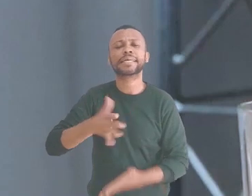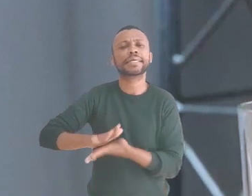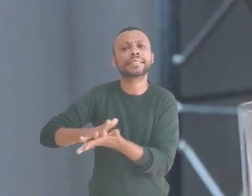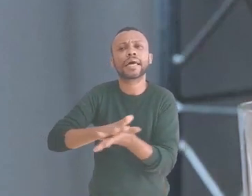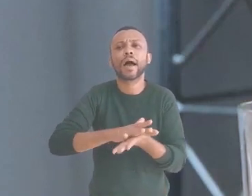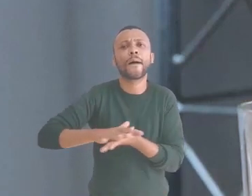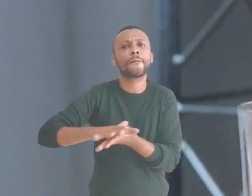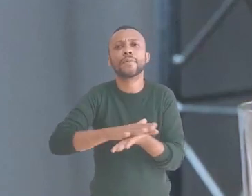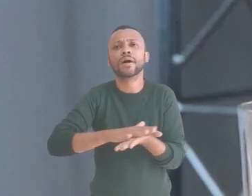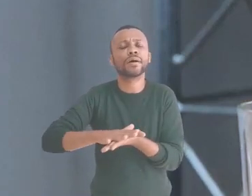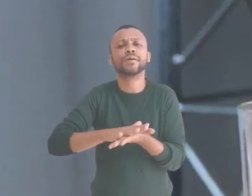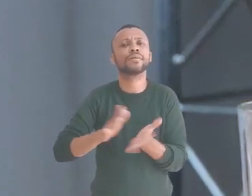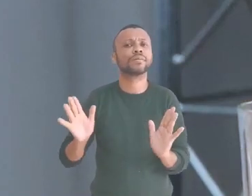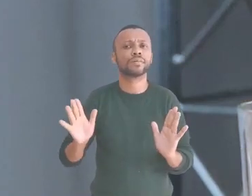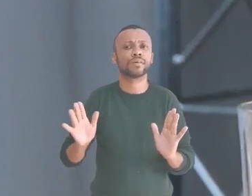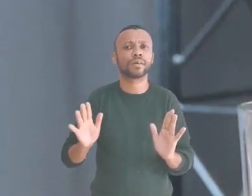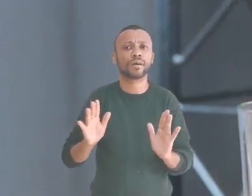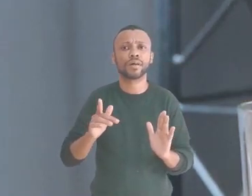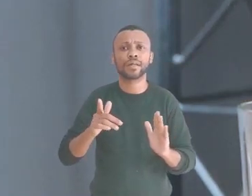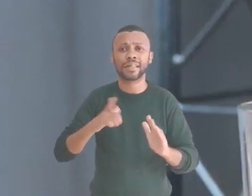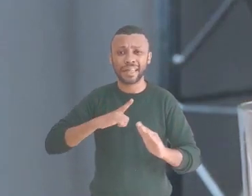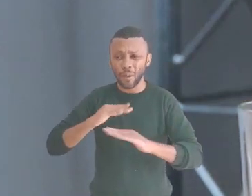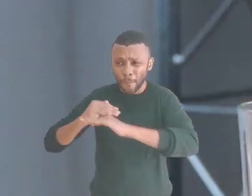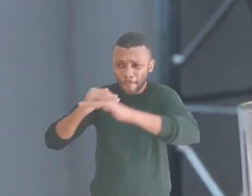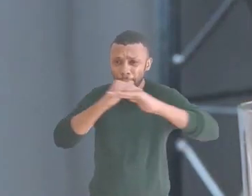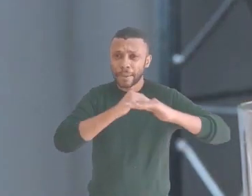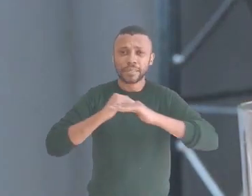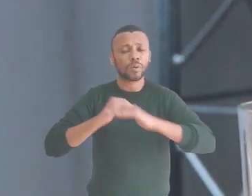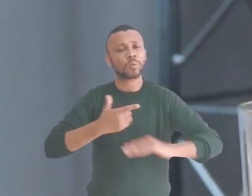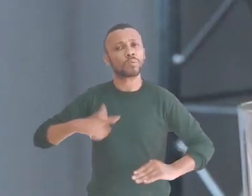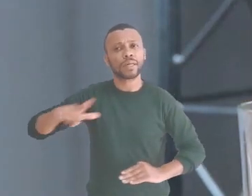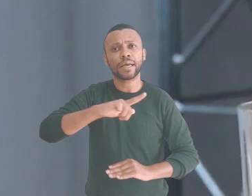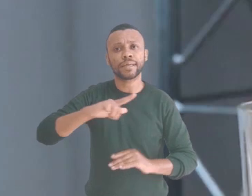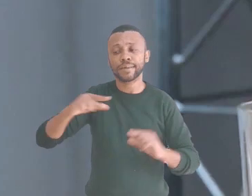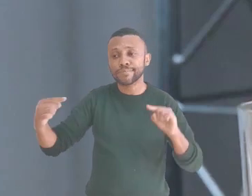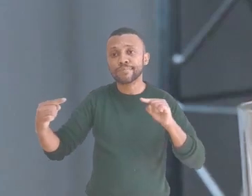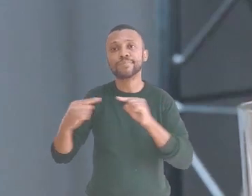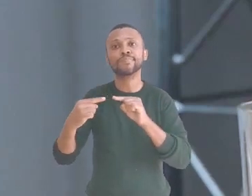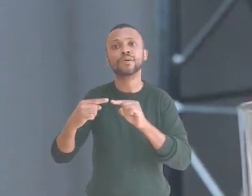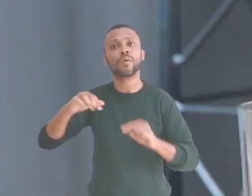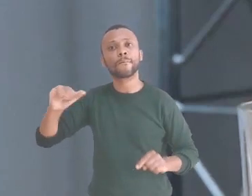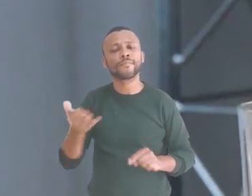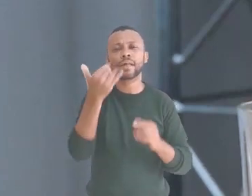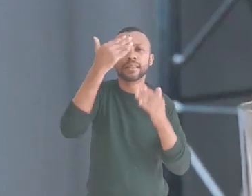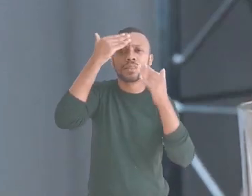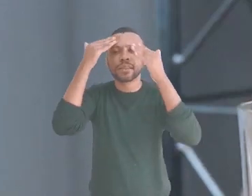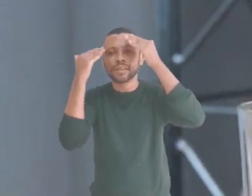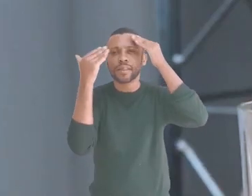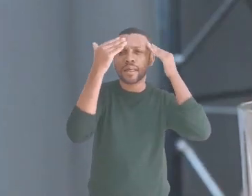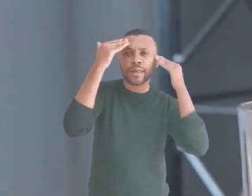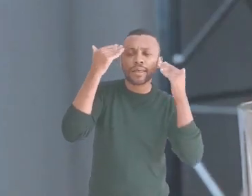altura. O samba não tem que estar no padrão. Ele tem que estar no coração de cada uma pessoa que está aí, do outro lado,